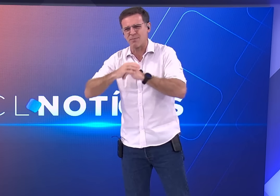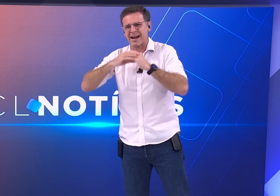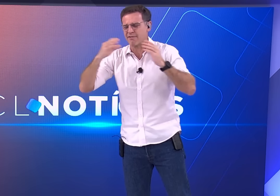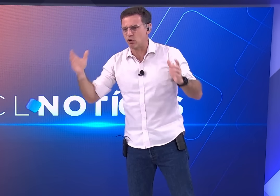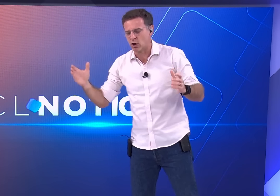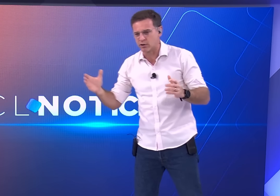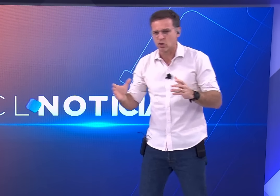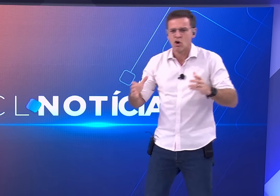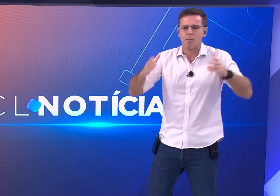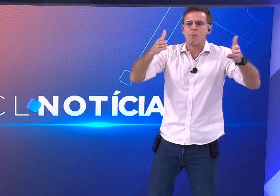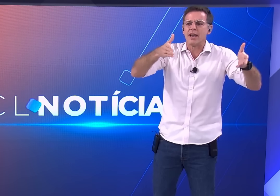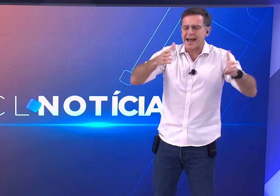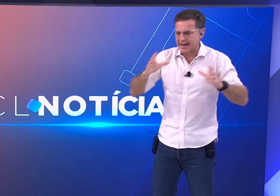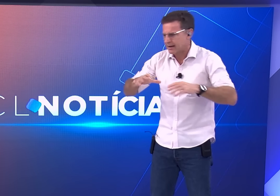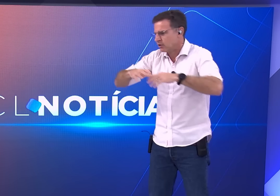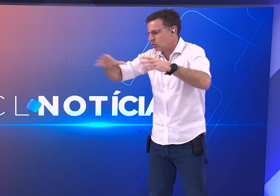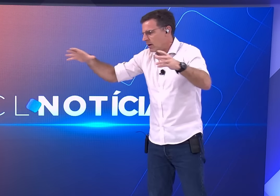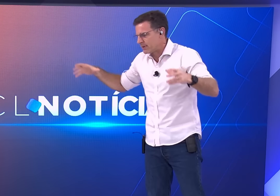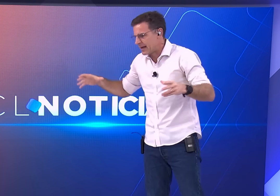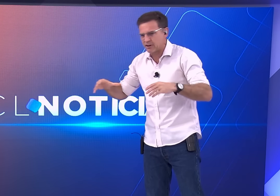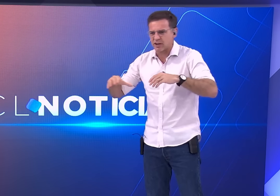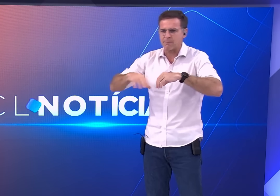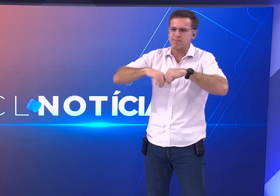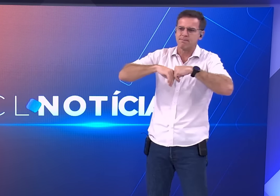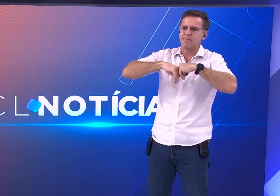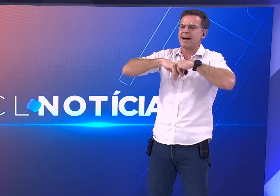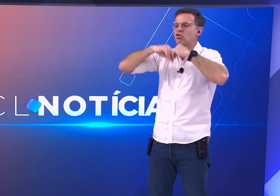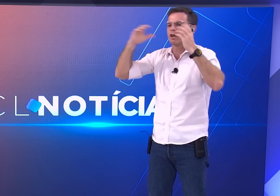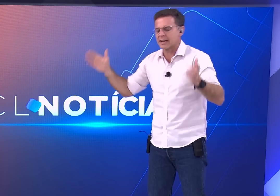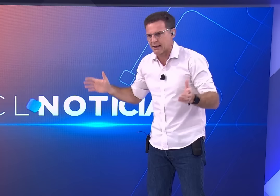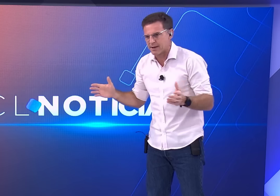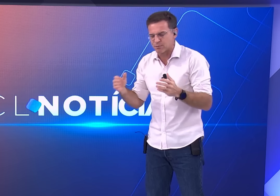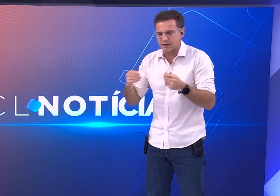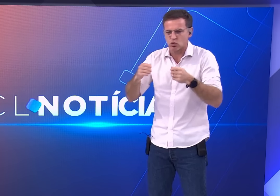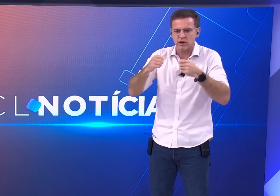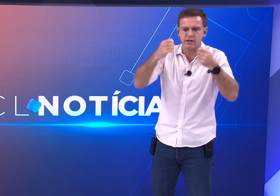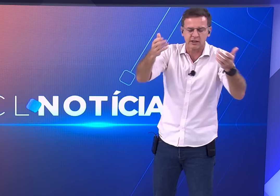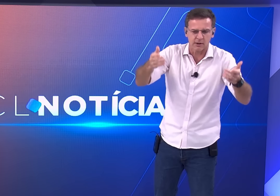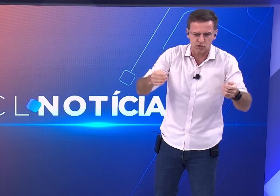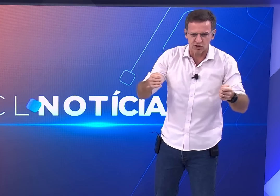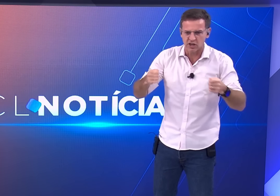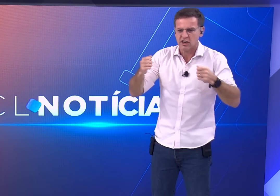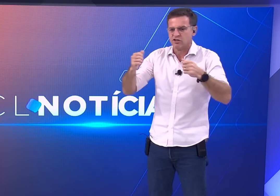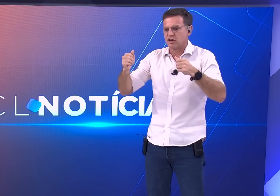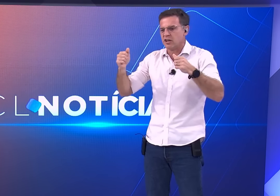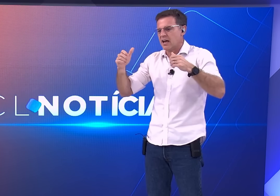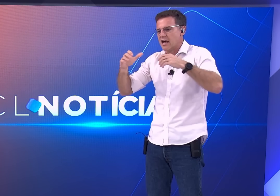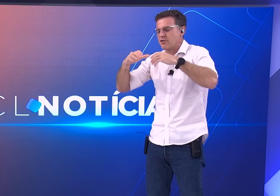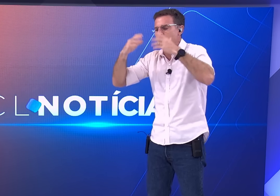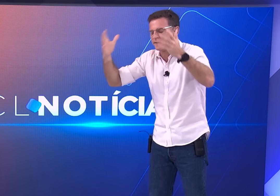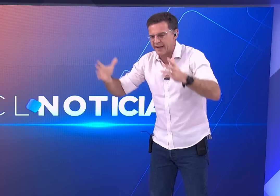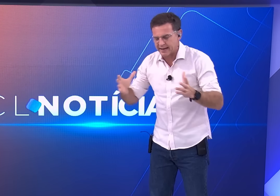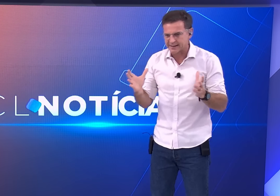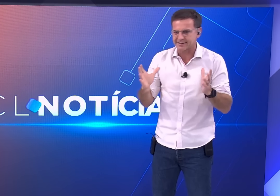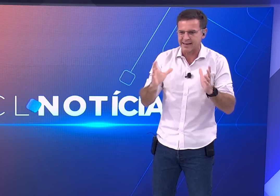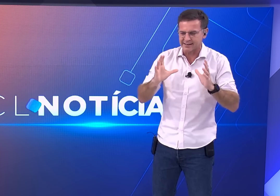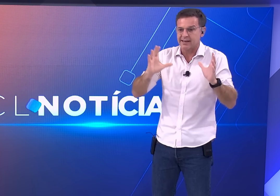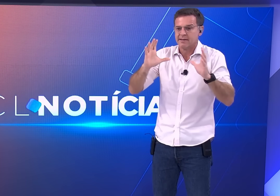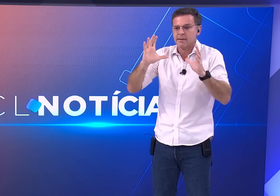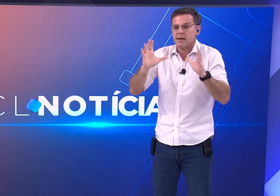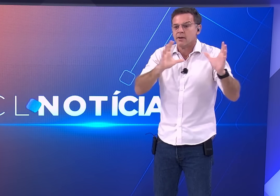ministério maravilhosos uma mulher num ambiente que é majoritariamente masculino em termos de de eh de poder